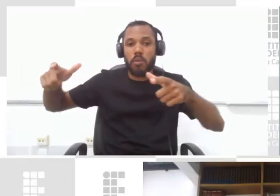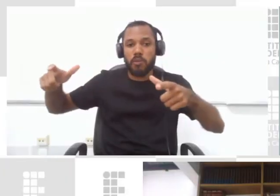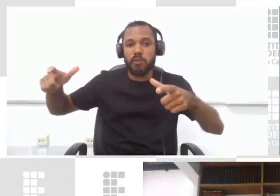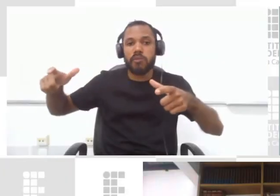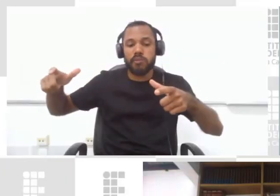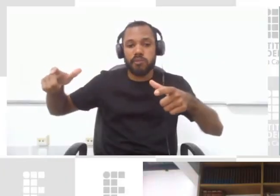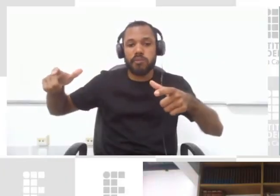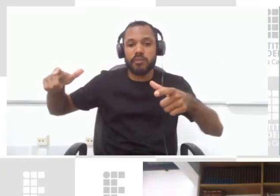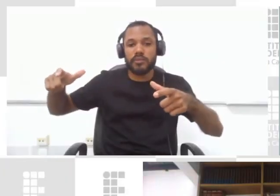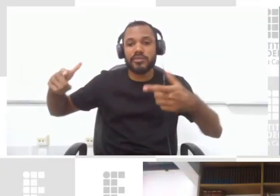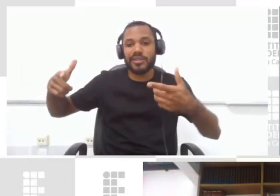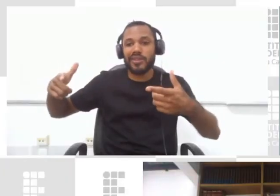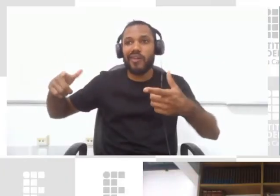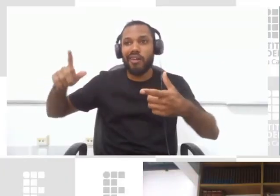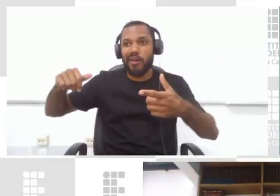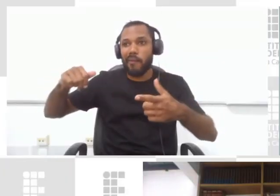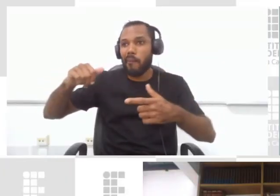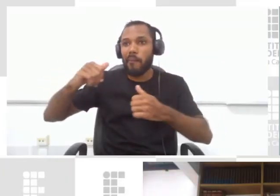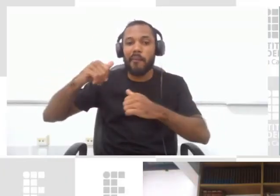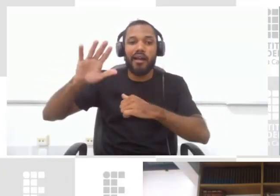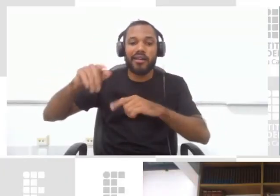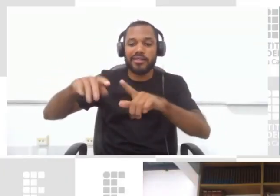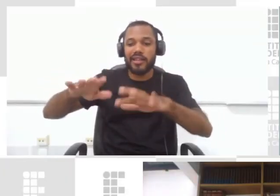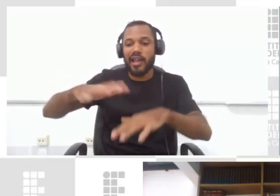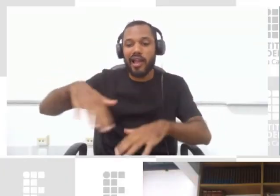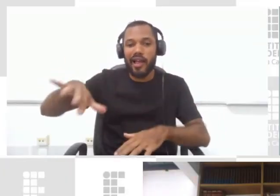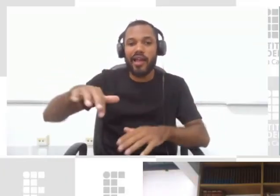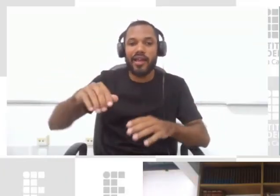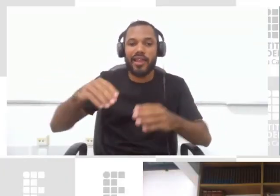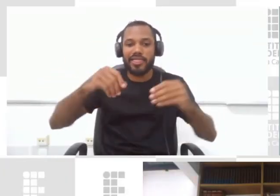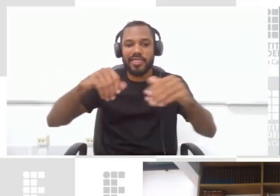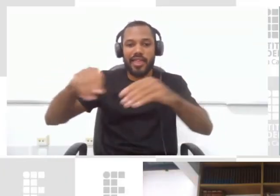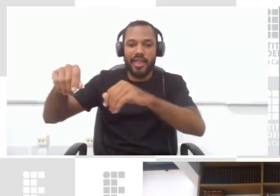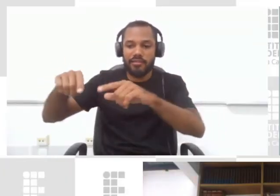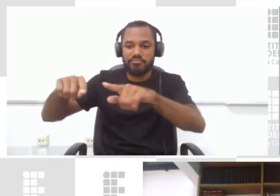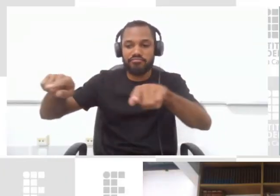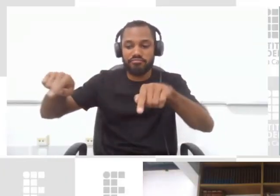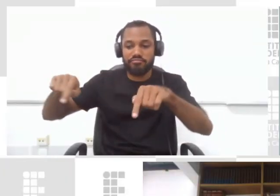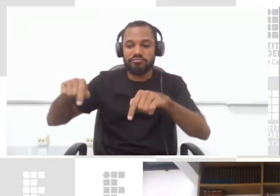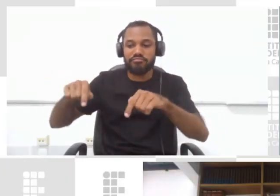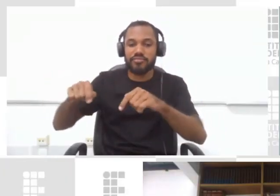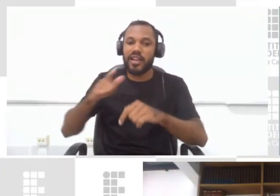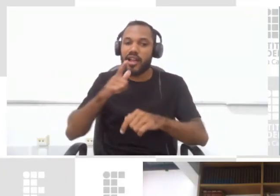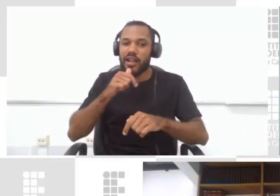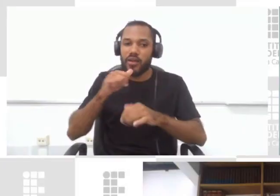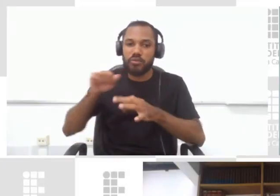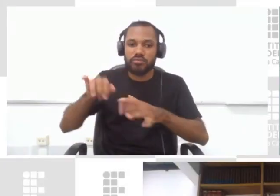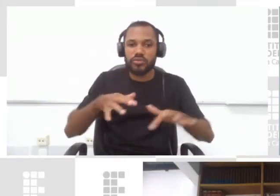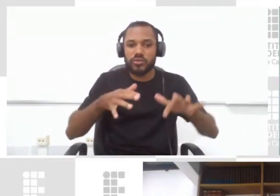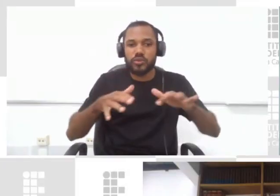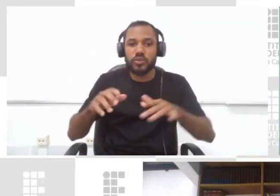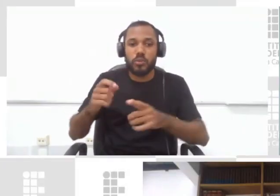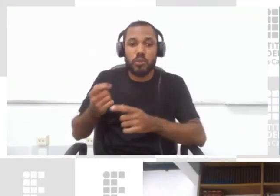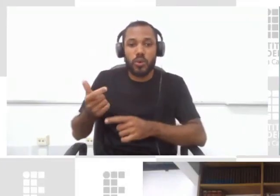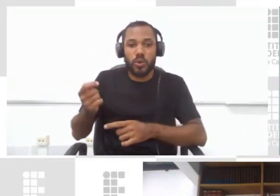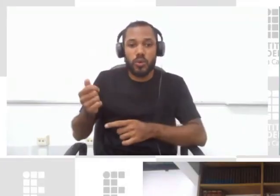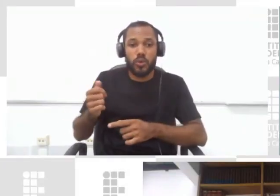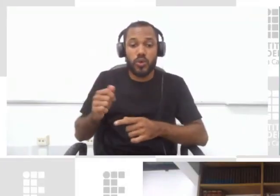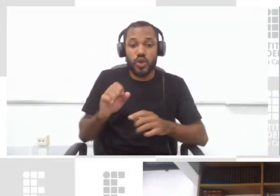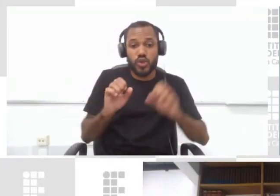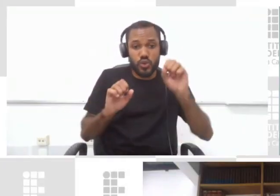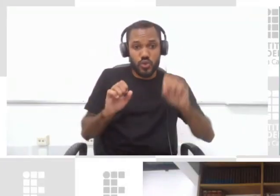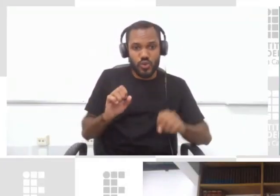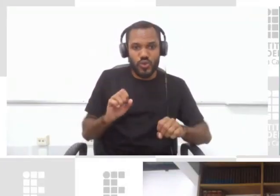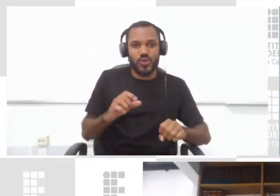do que no oceano. O oceano é claramente tem uma inércia térmica muito maior. E nós somos, aqui no hemisfério sul, muito mais oceano